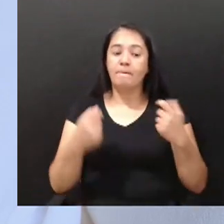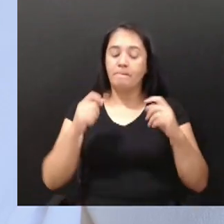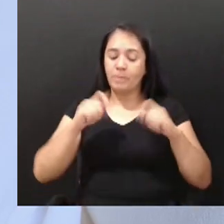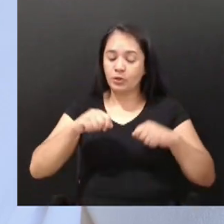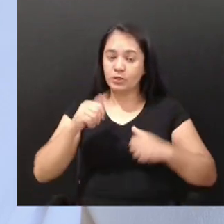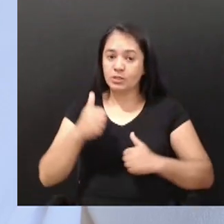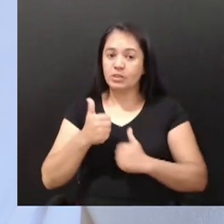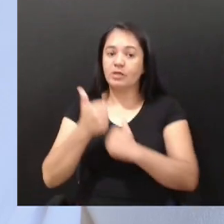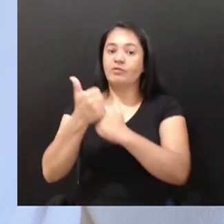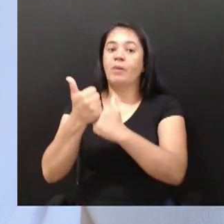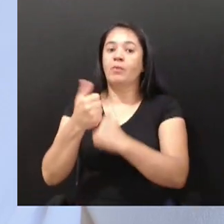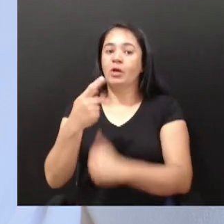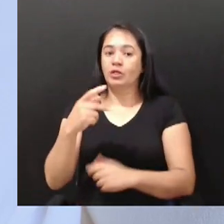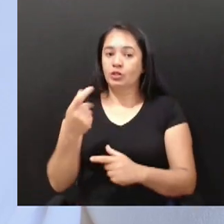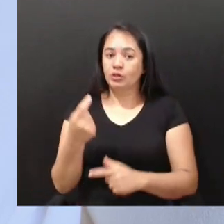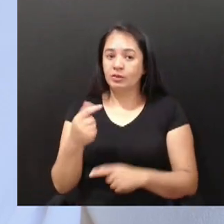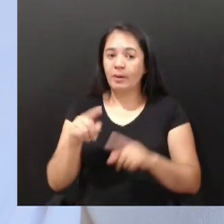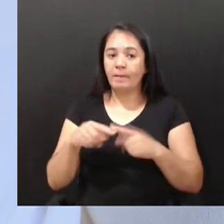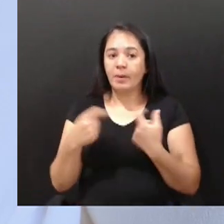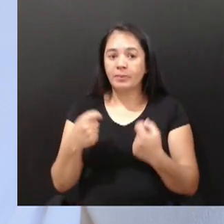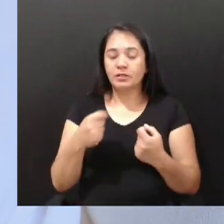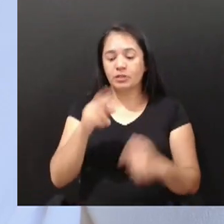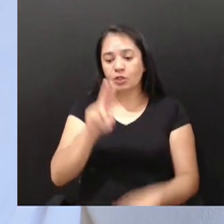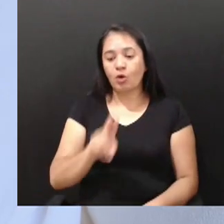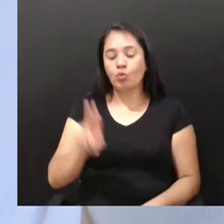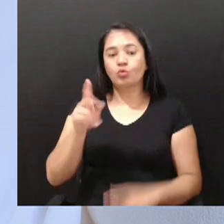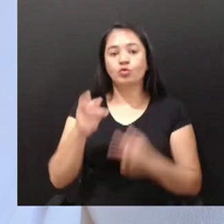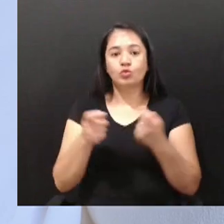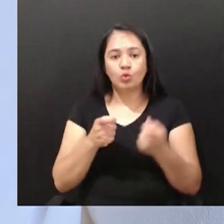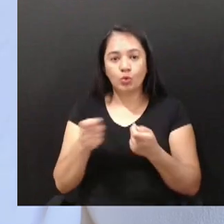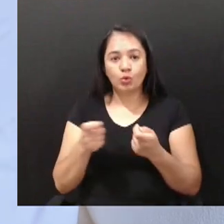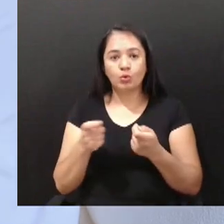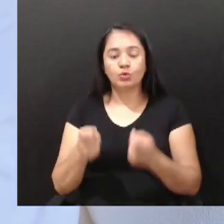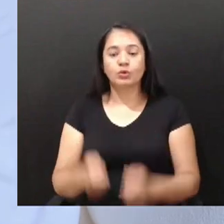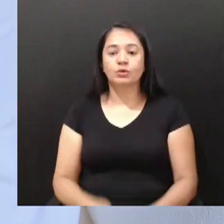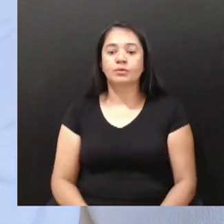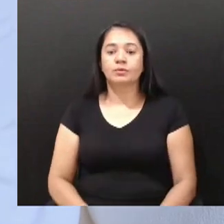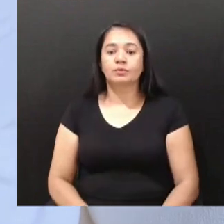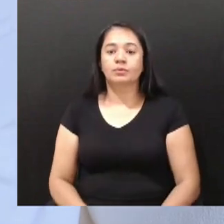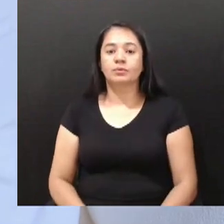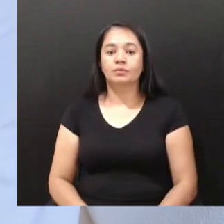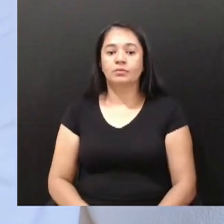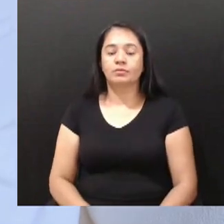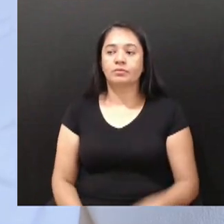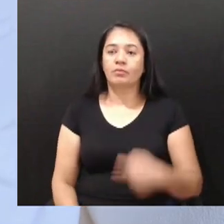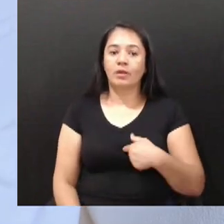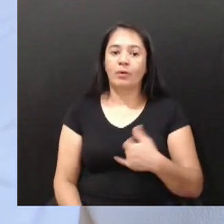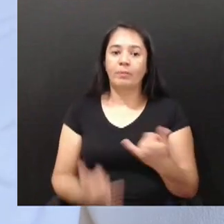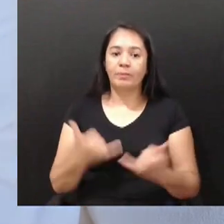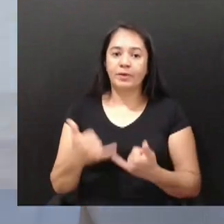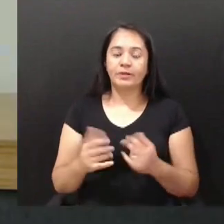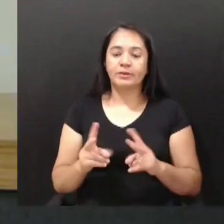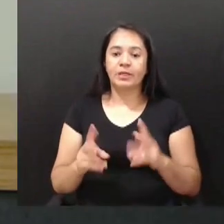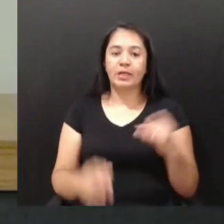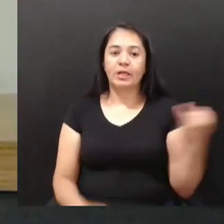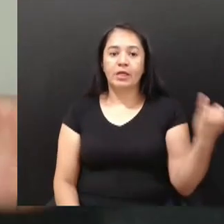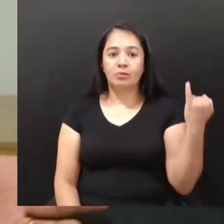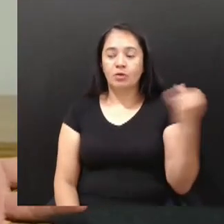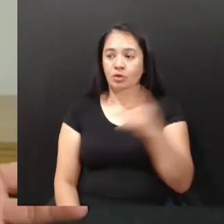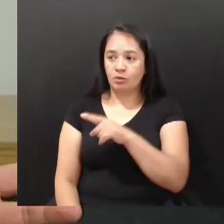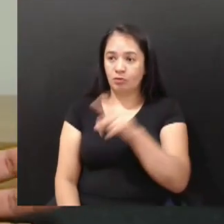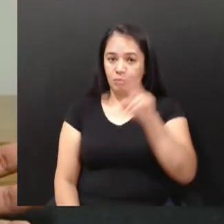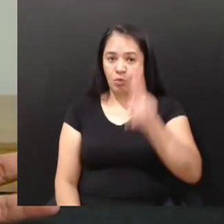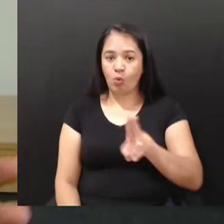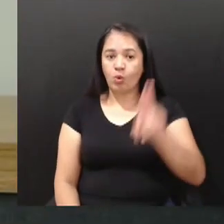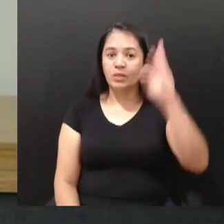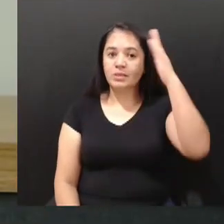desde que você faça um uso controlado dele. Eu brinco sempre que é muito importante que você use sabendo de onde virá